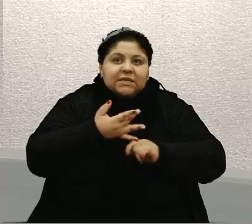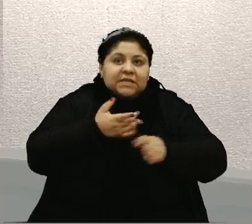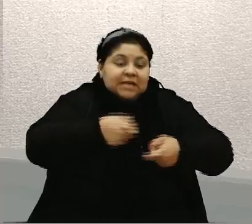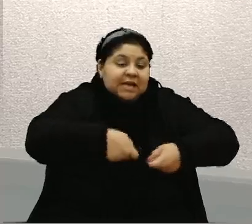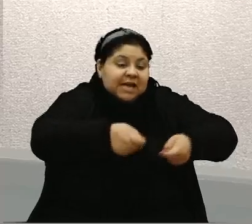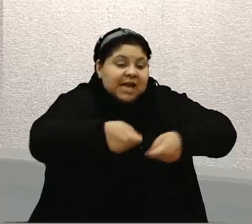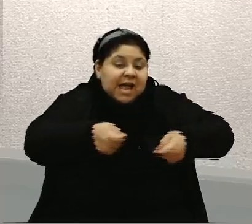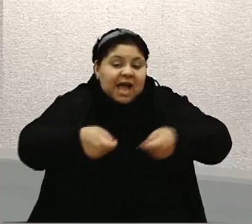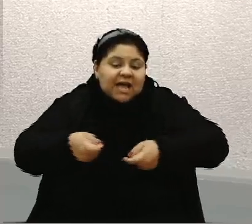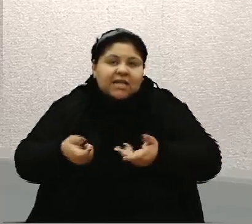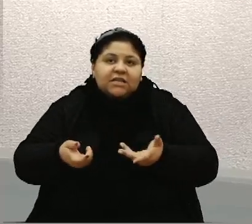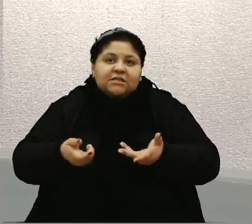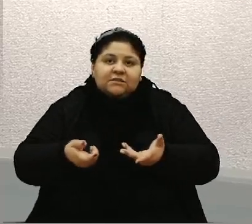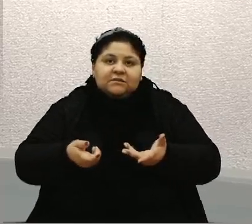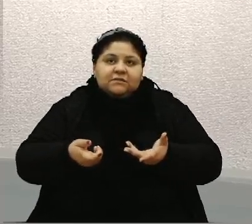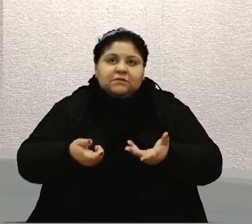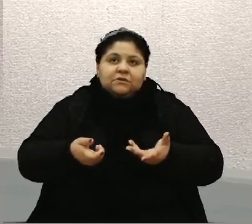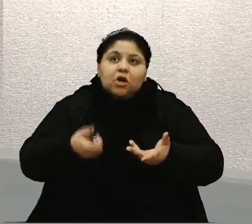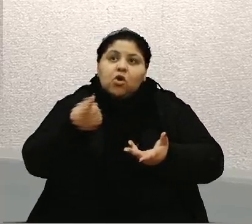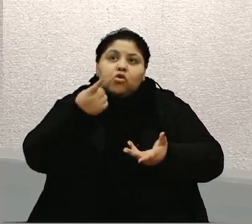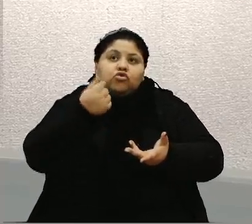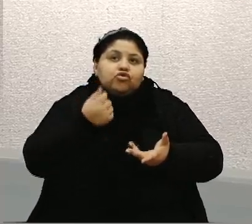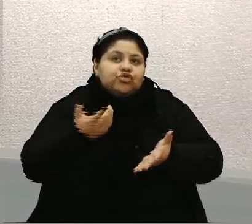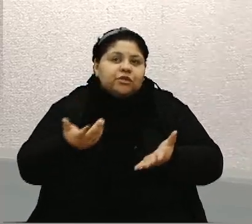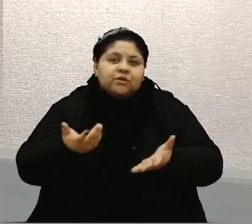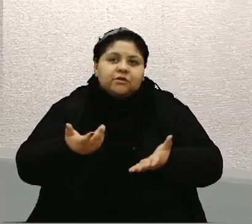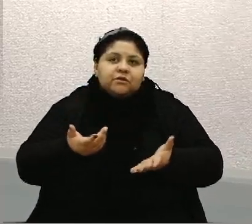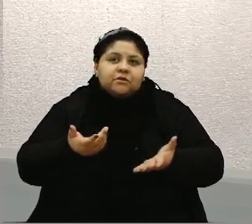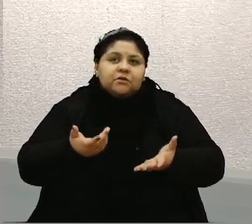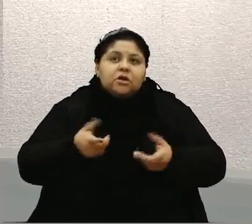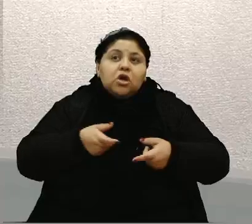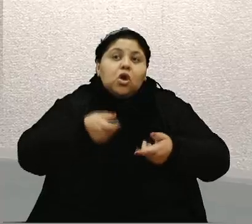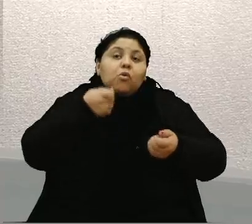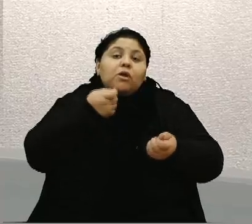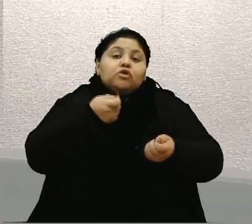vezes. Quanto custa cada vez que tem que ir lá patrolar, botar cascalho?